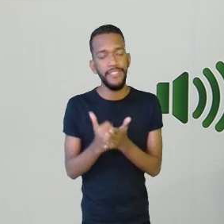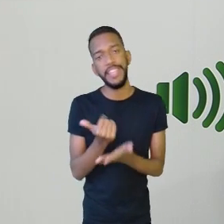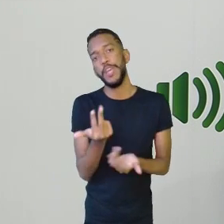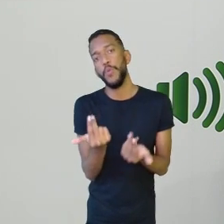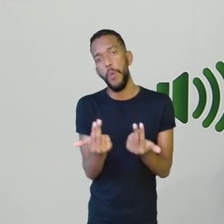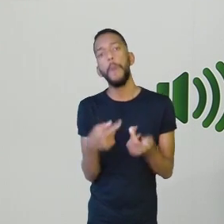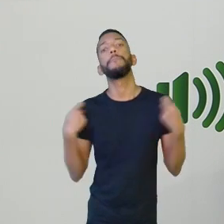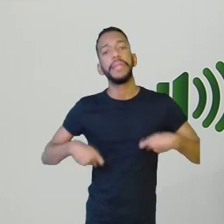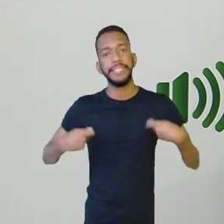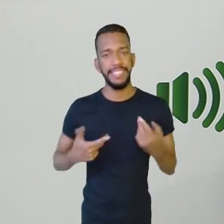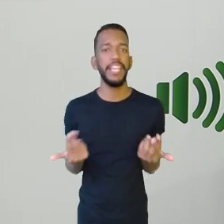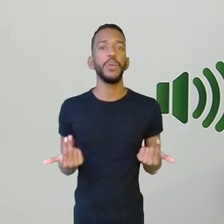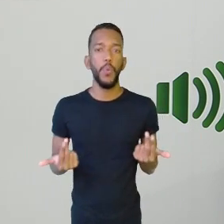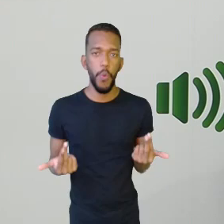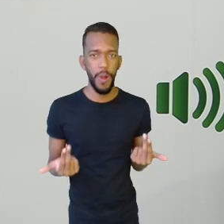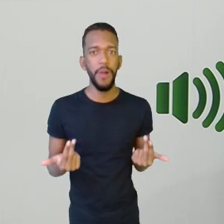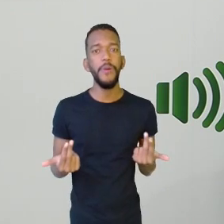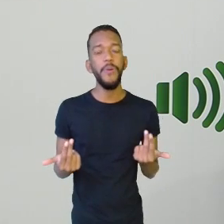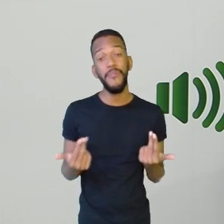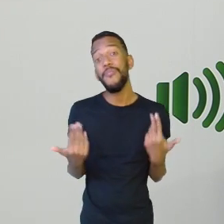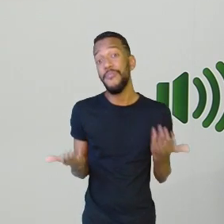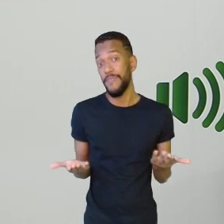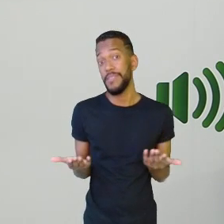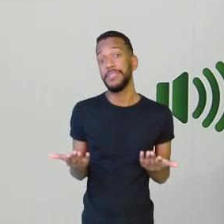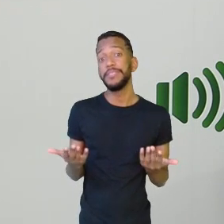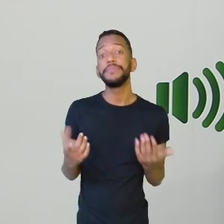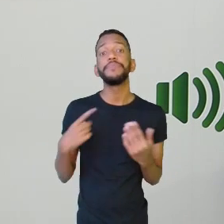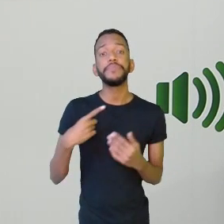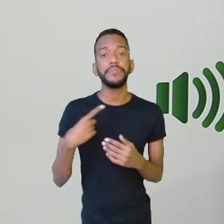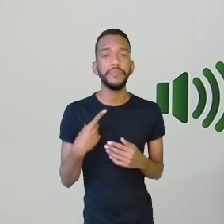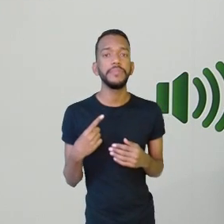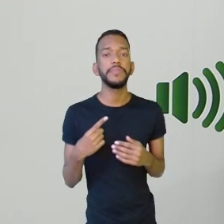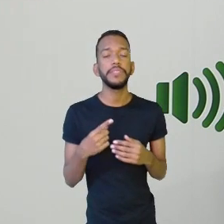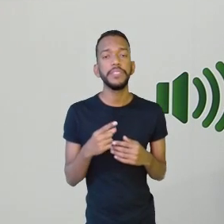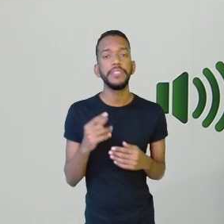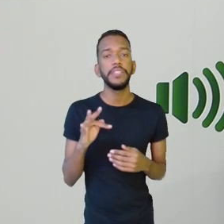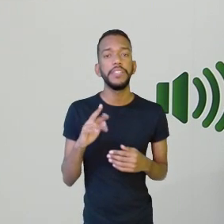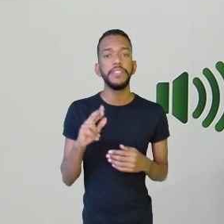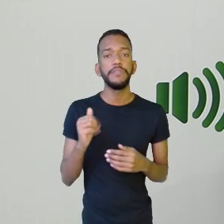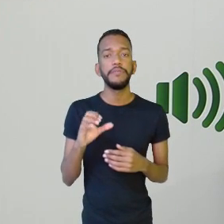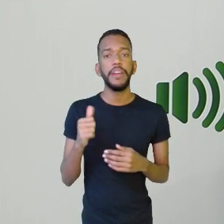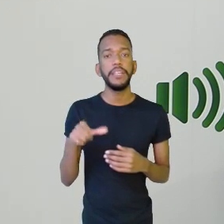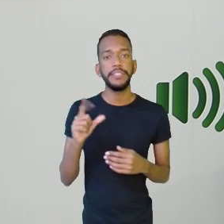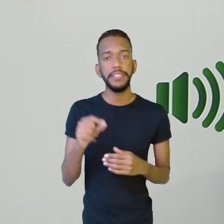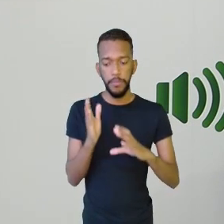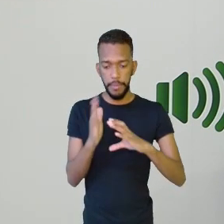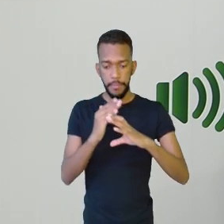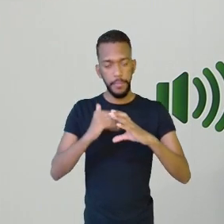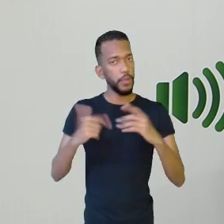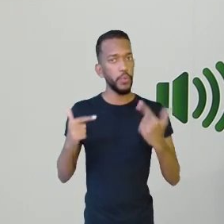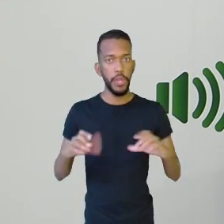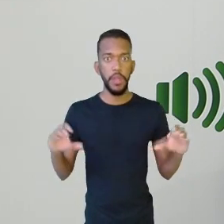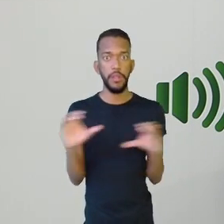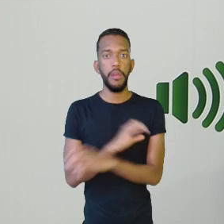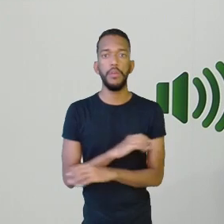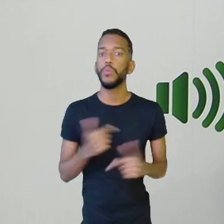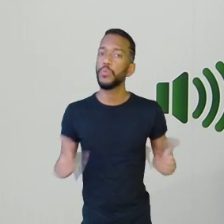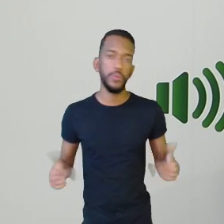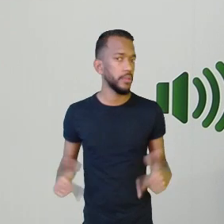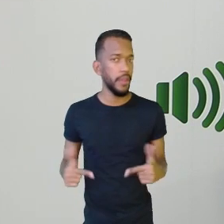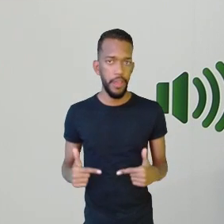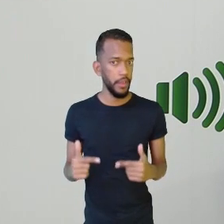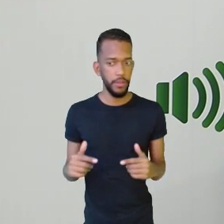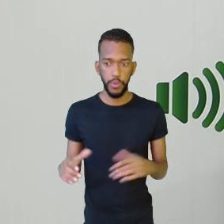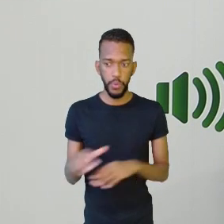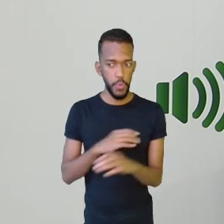precisa ser igual, tá, gente? Então, fração é a parte de um inteiro. Eu não tenho um inteiro, o chocolate todo para